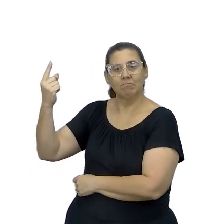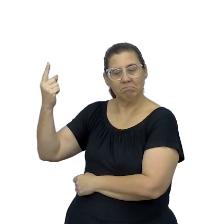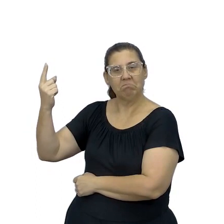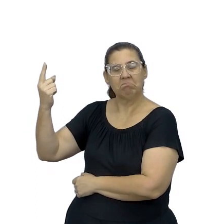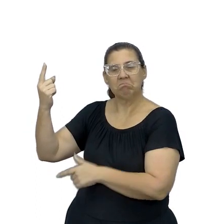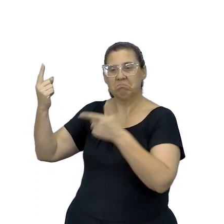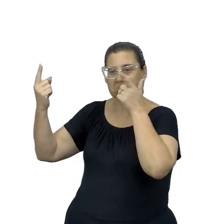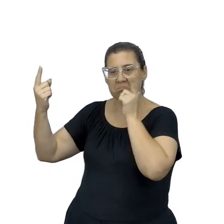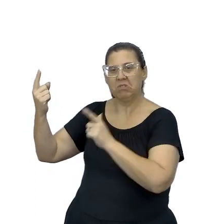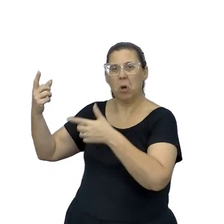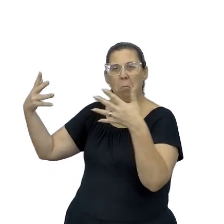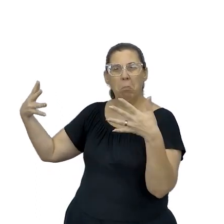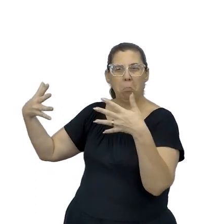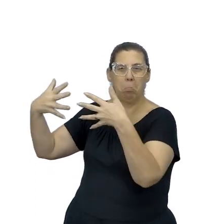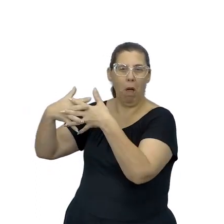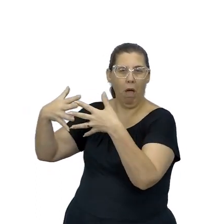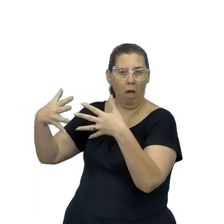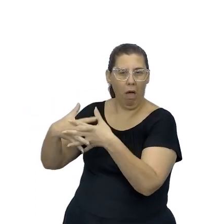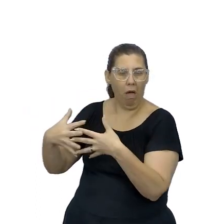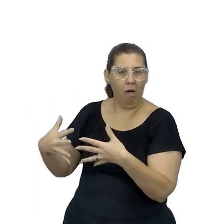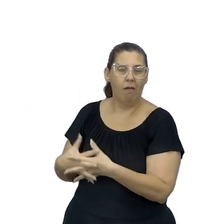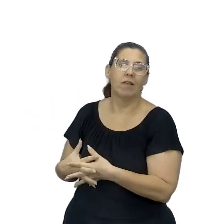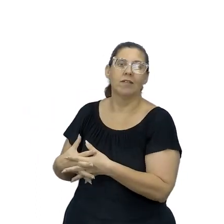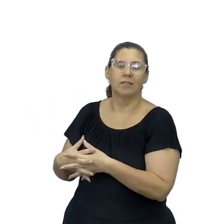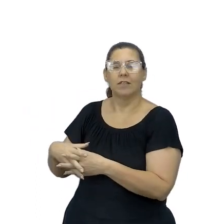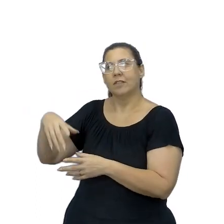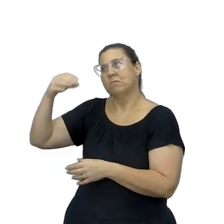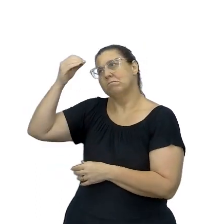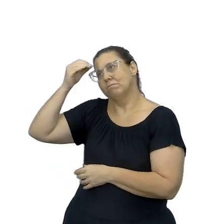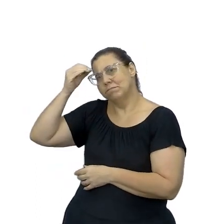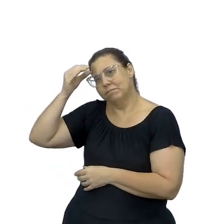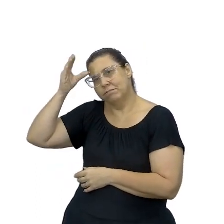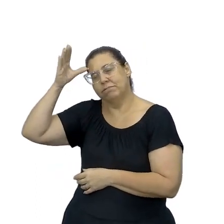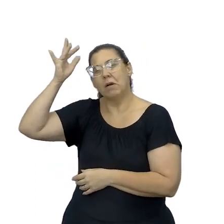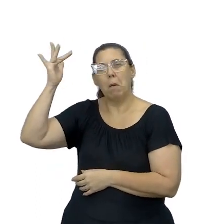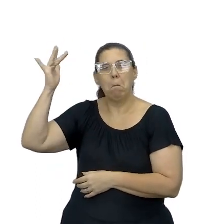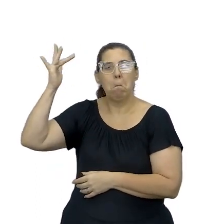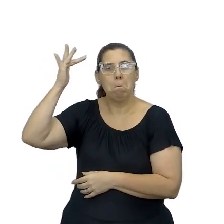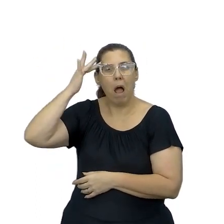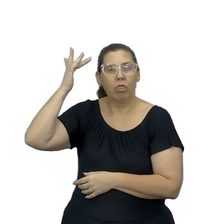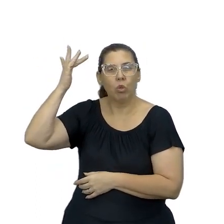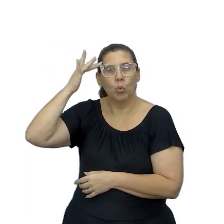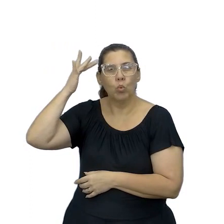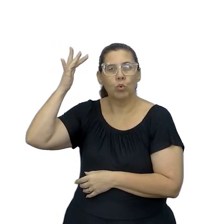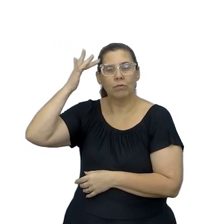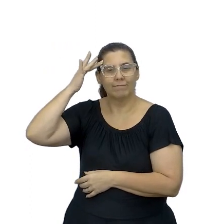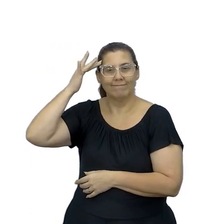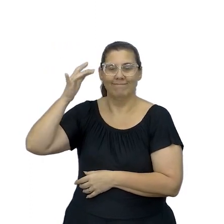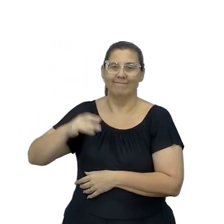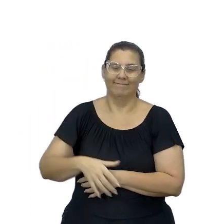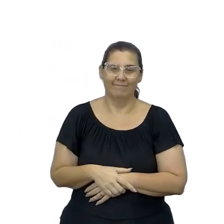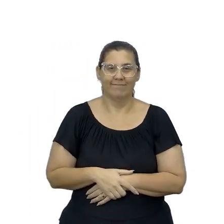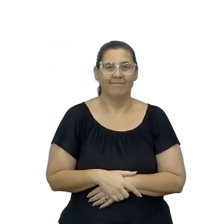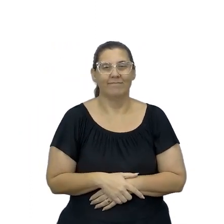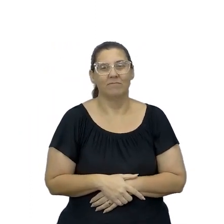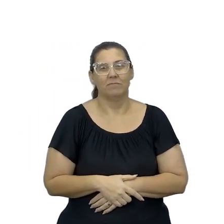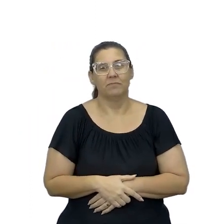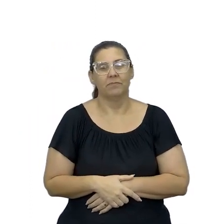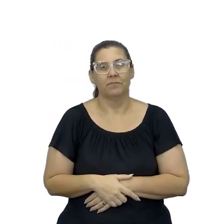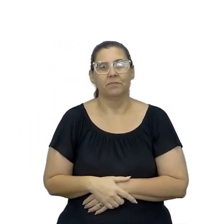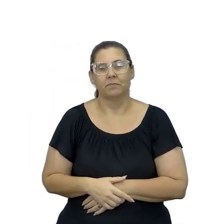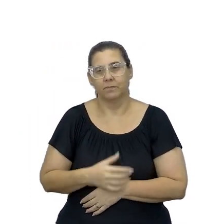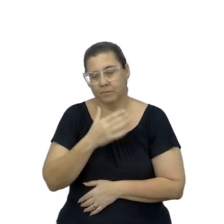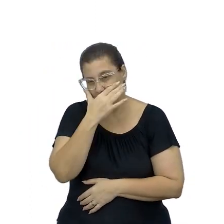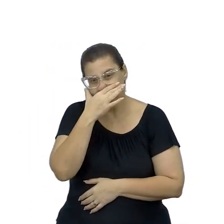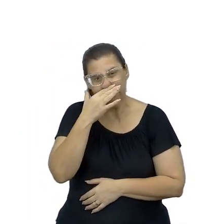ganho de complexidade no que diz respeito à cognição mesmo, né, ao conhecimento cognitivo que os alunos vão aí adquirindo. Tudo